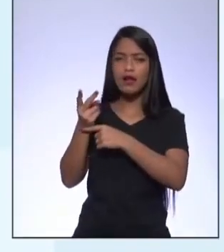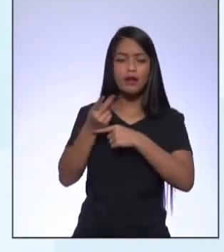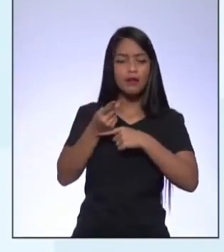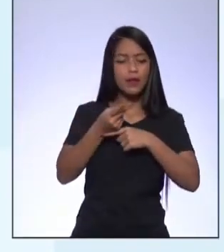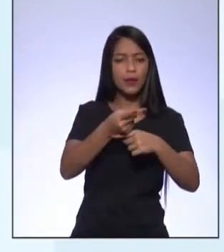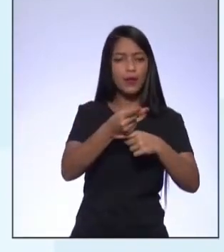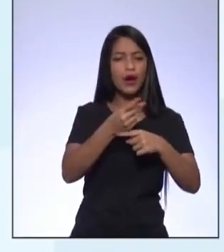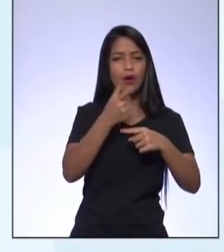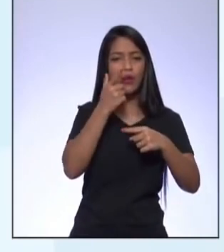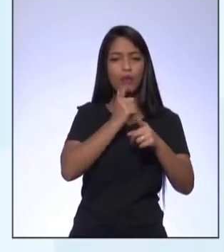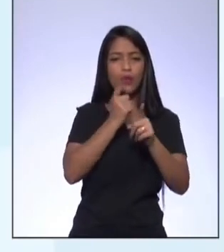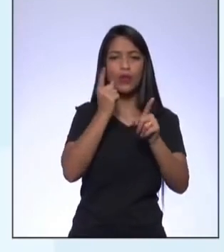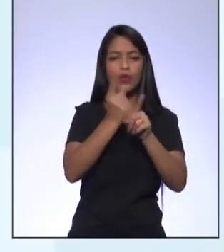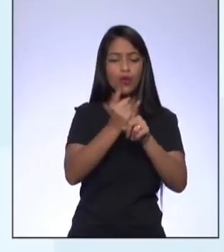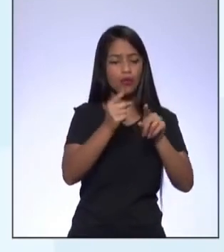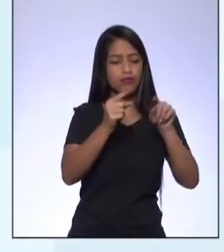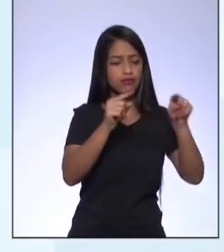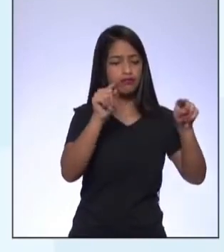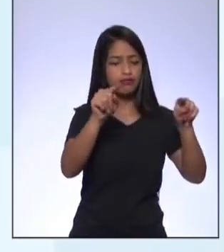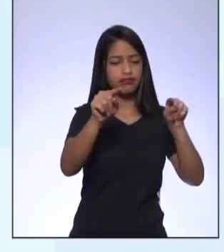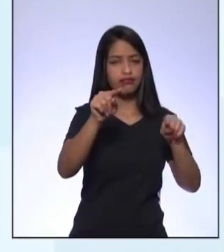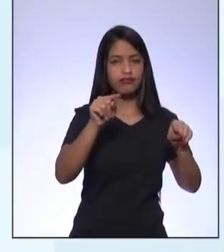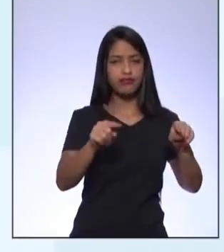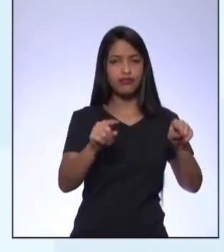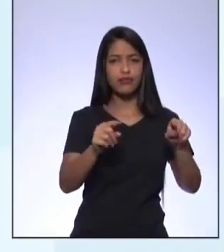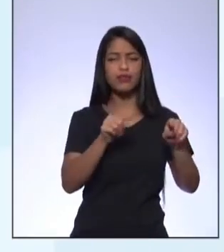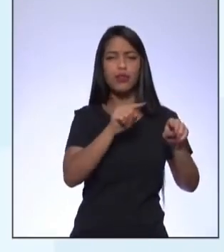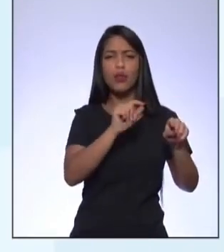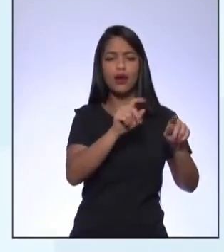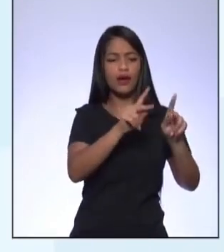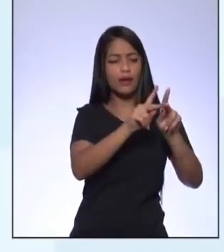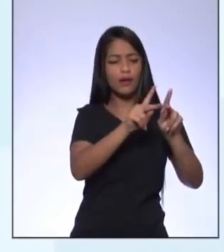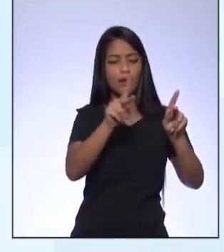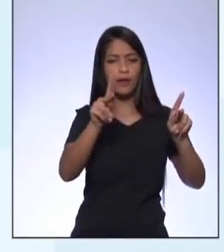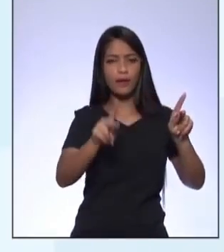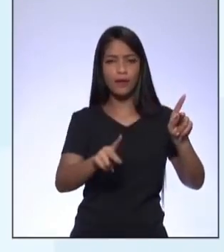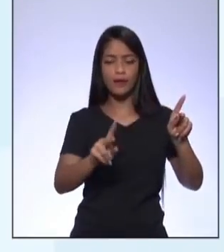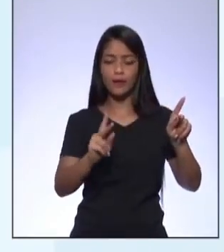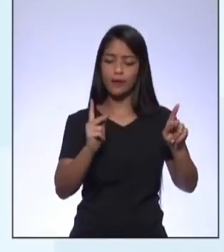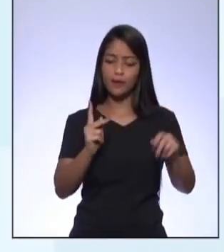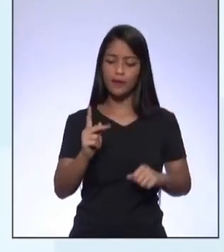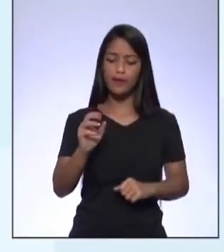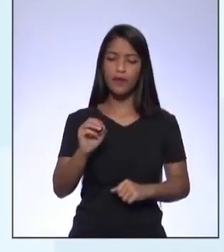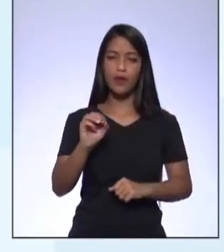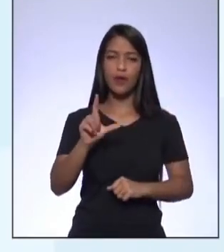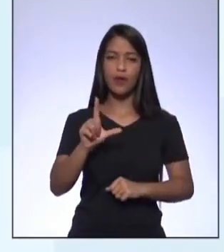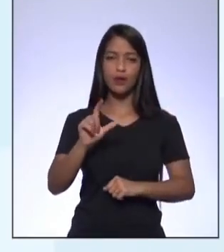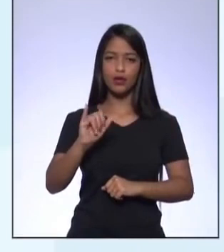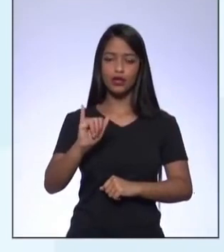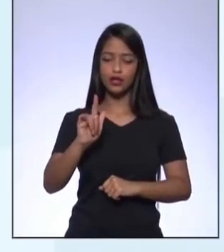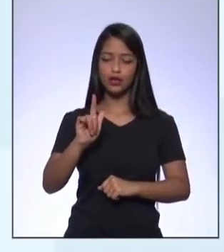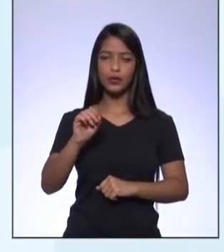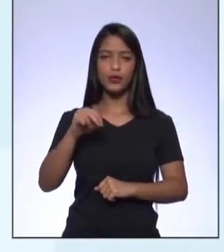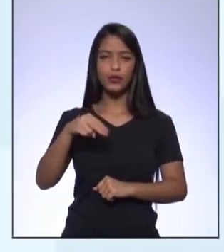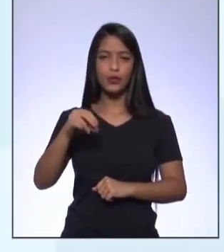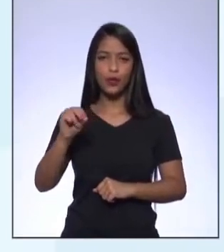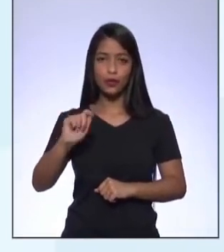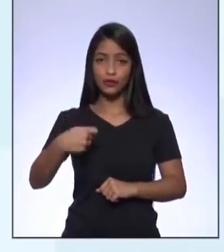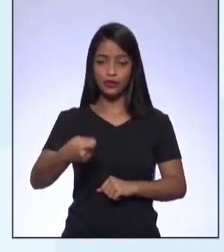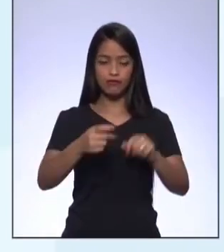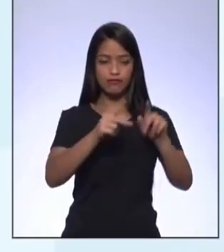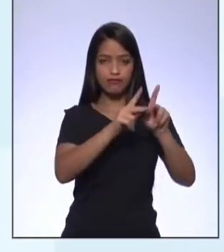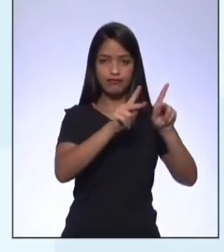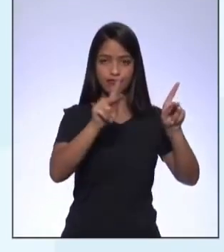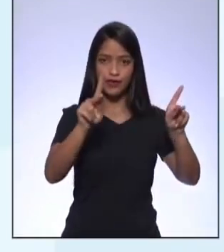formados 2 polígonos? O primeiro polígono lá do milho, ele vai representar a área, naturalmente,